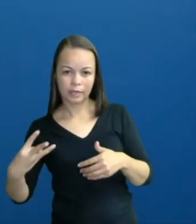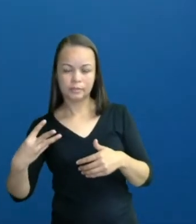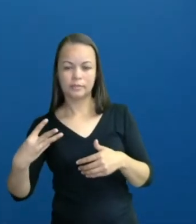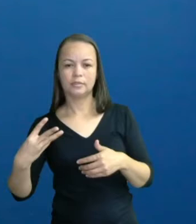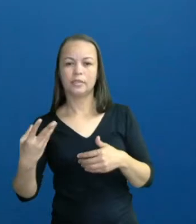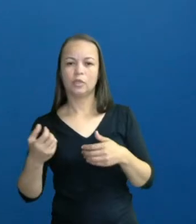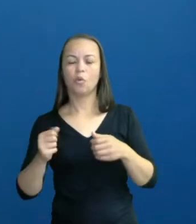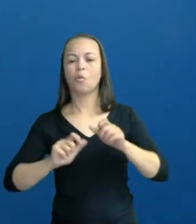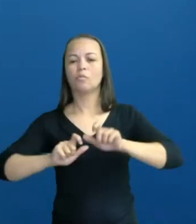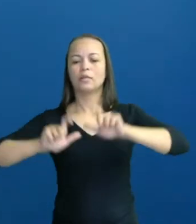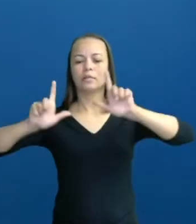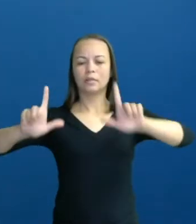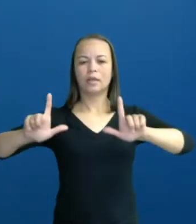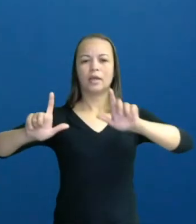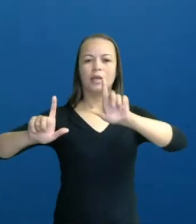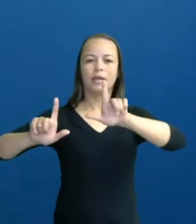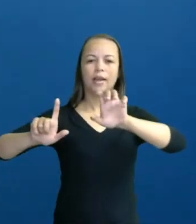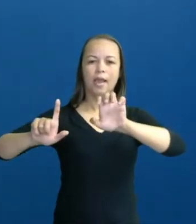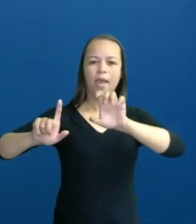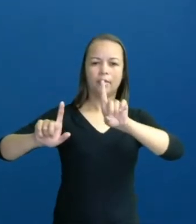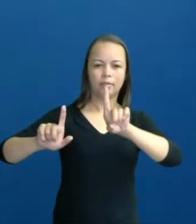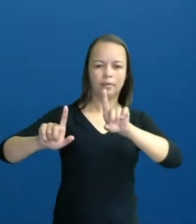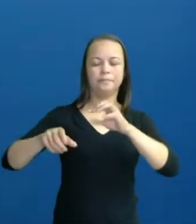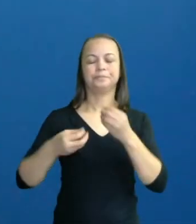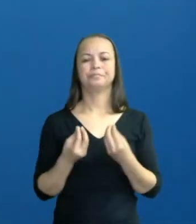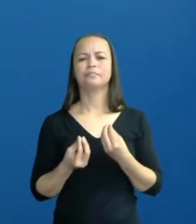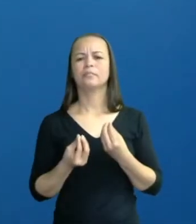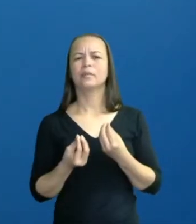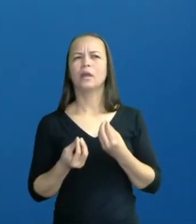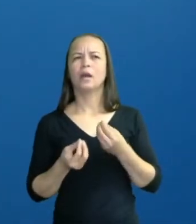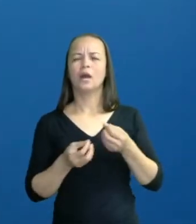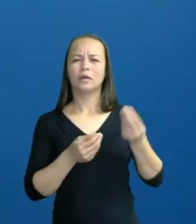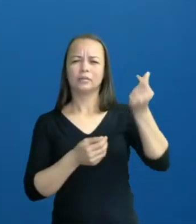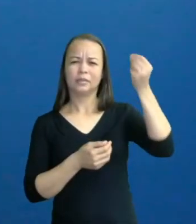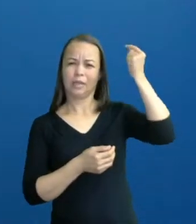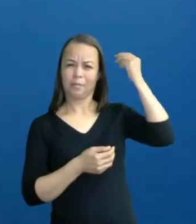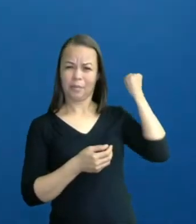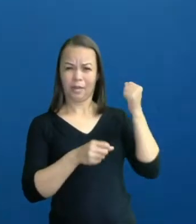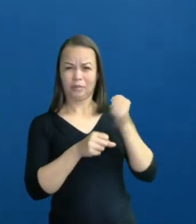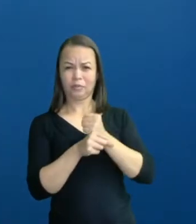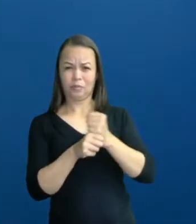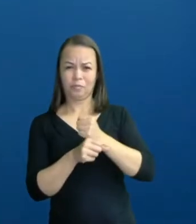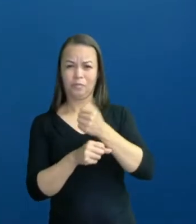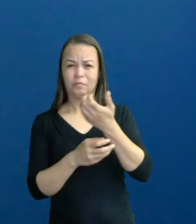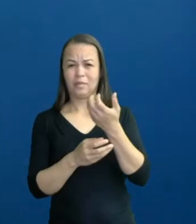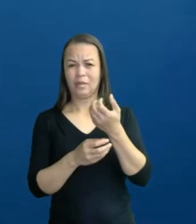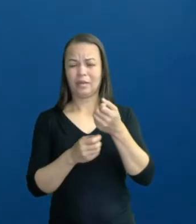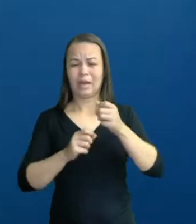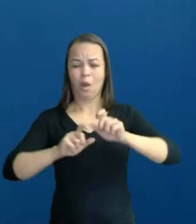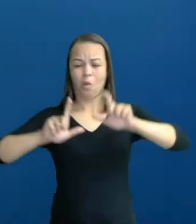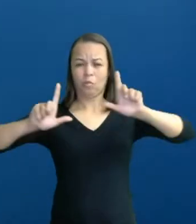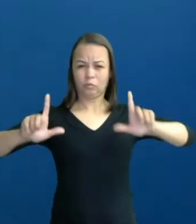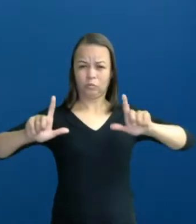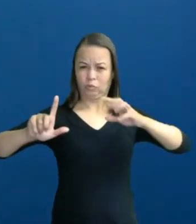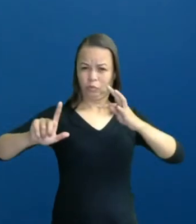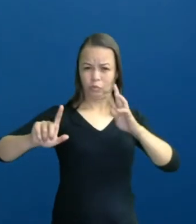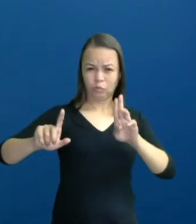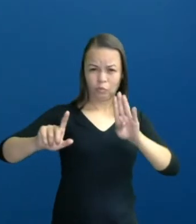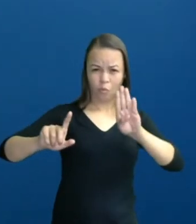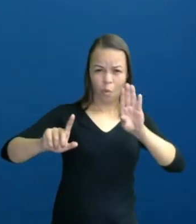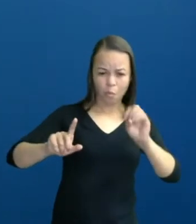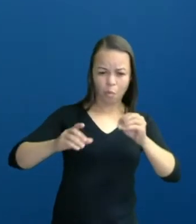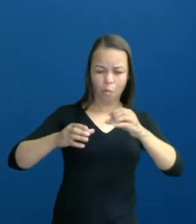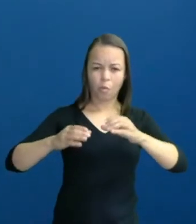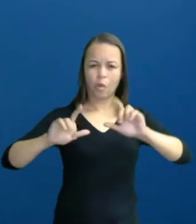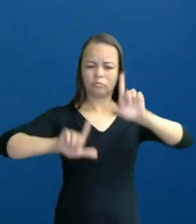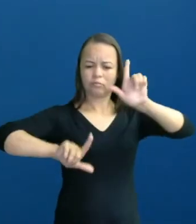LED, né? Porque aí, antigamente, em 1926, as televisões eram todas de tubo lá, então a